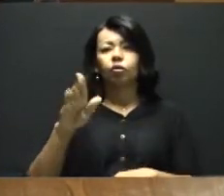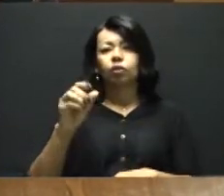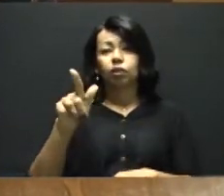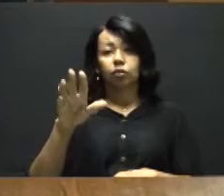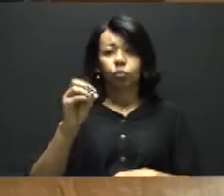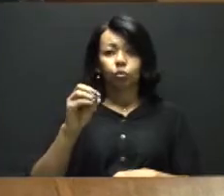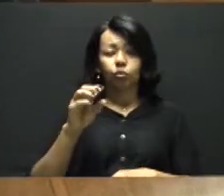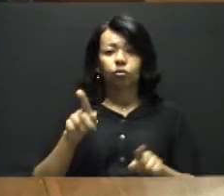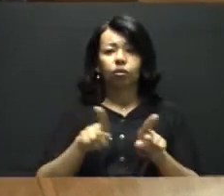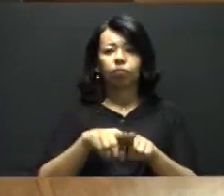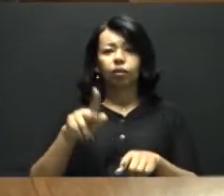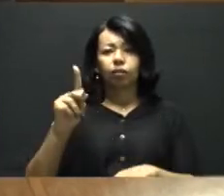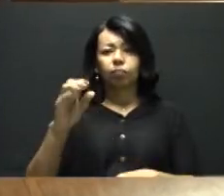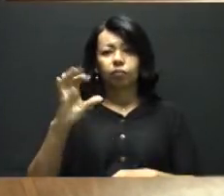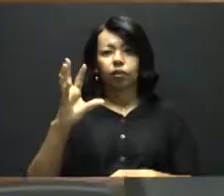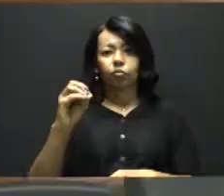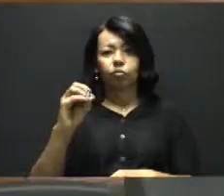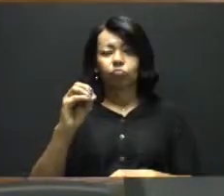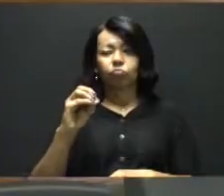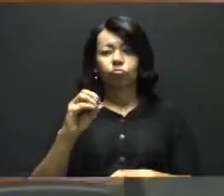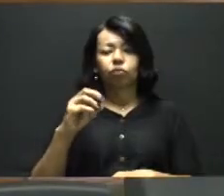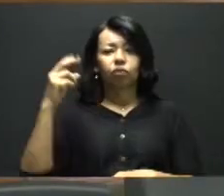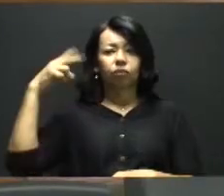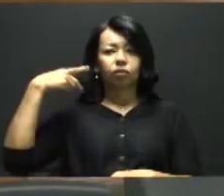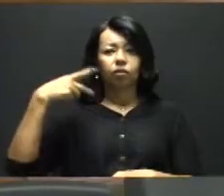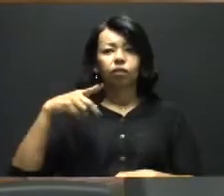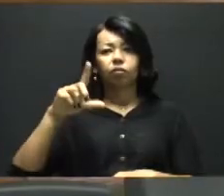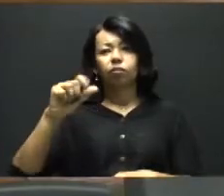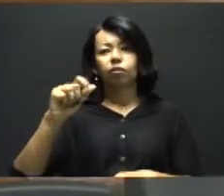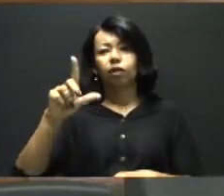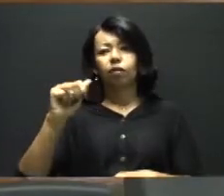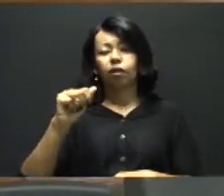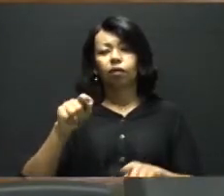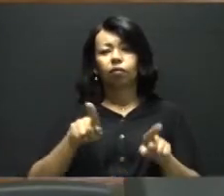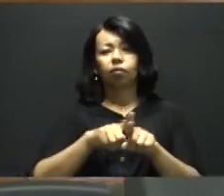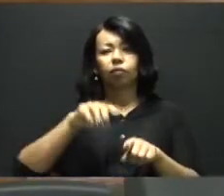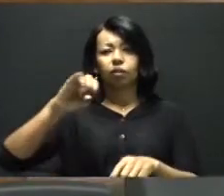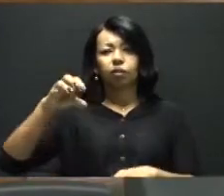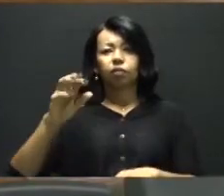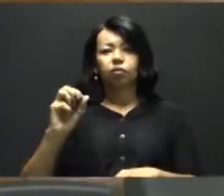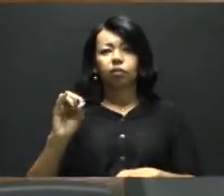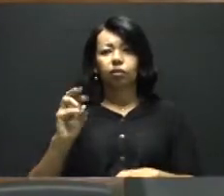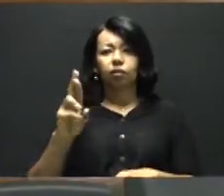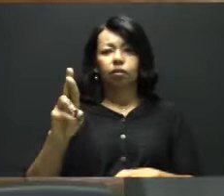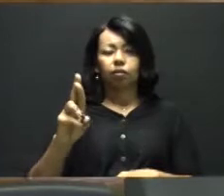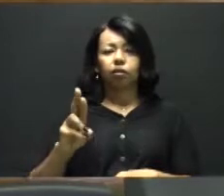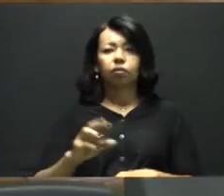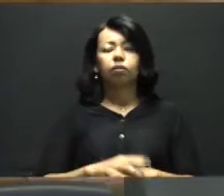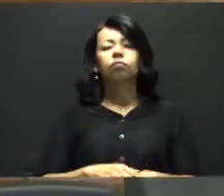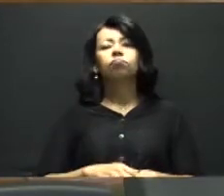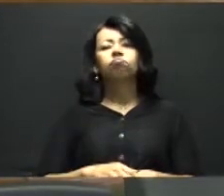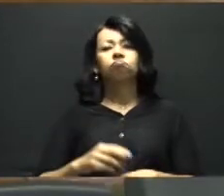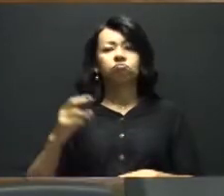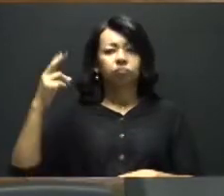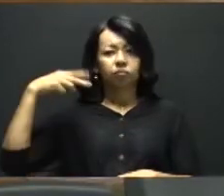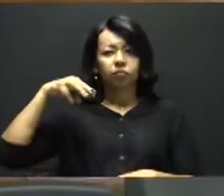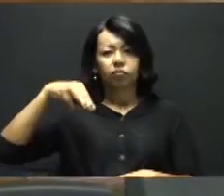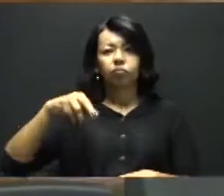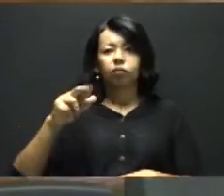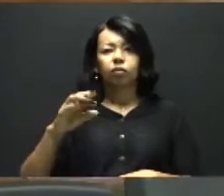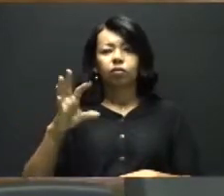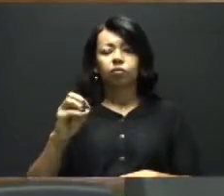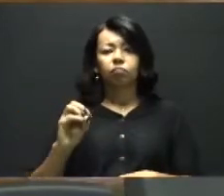ozil subiu vereadora lá saí do bar este vereador para